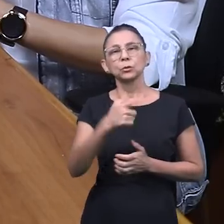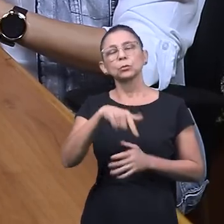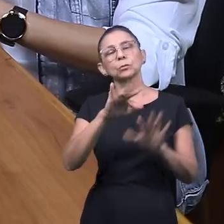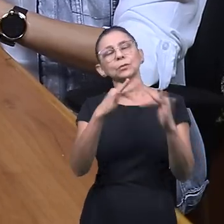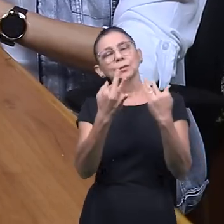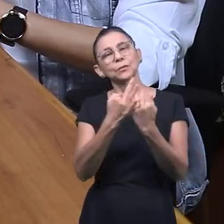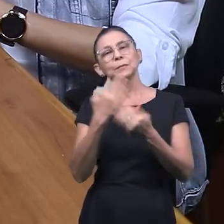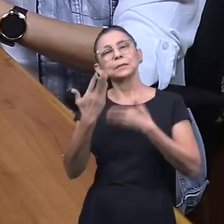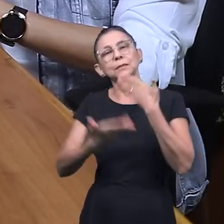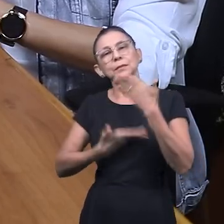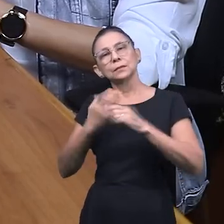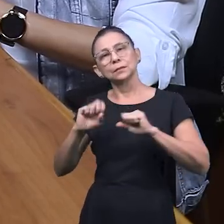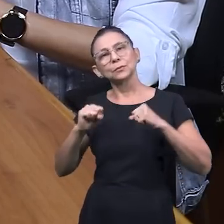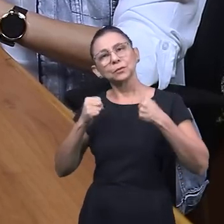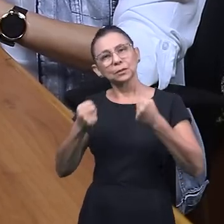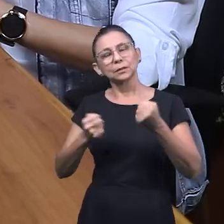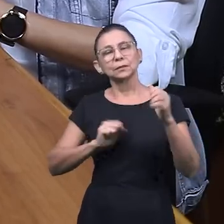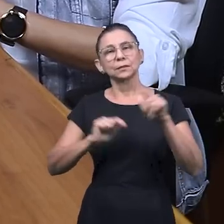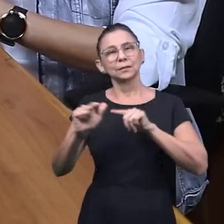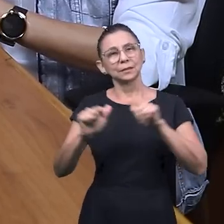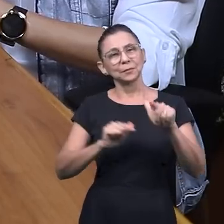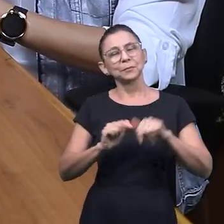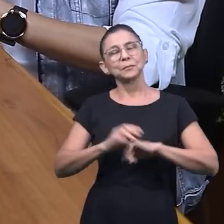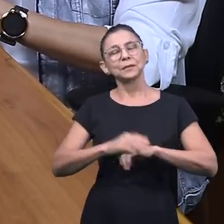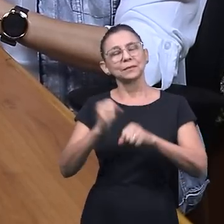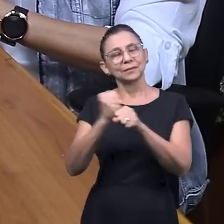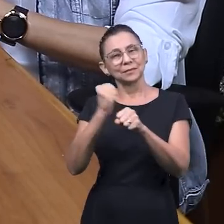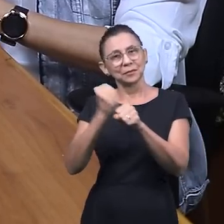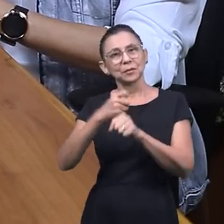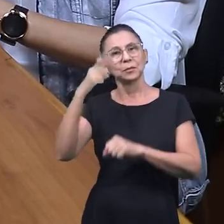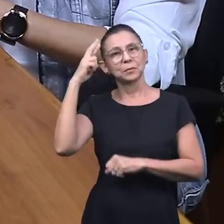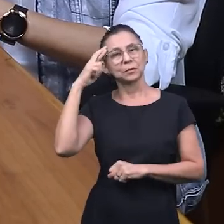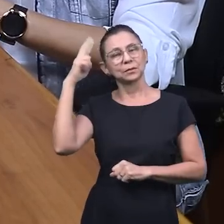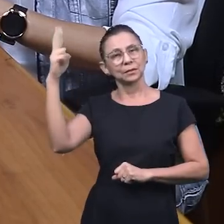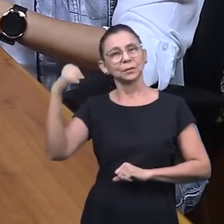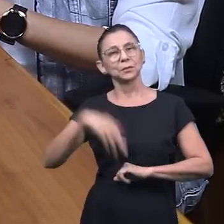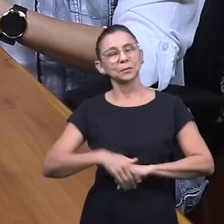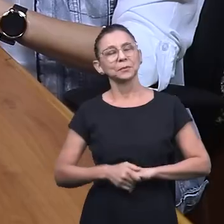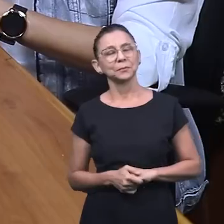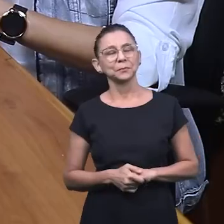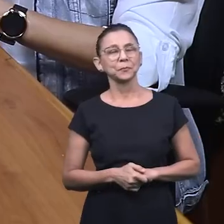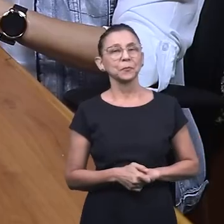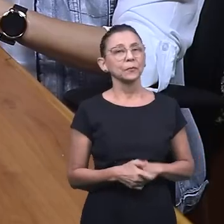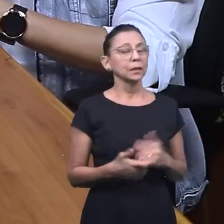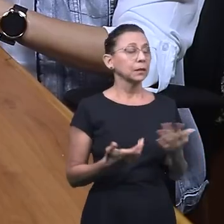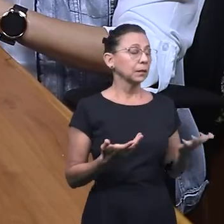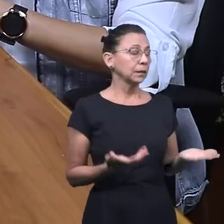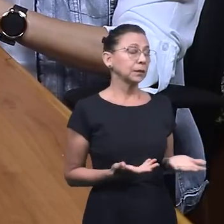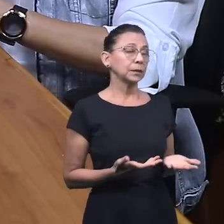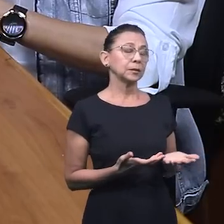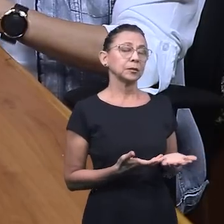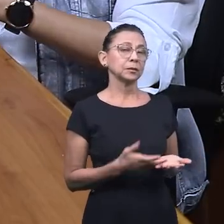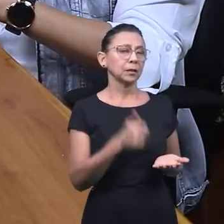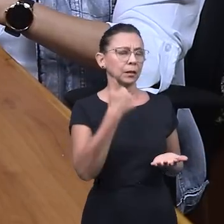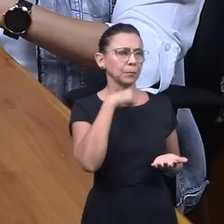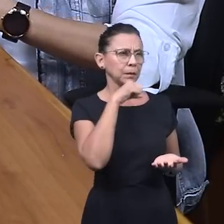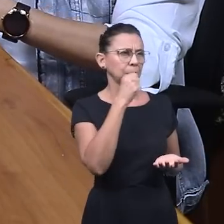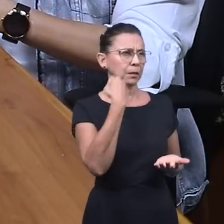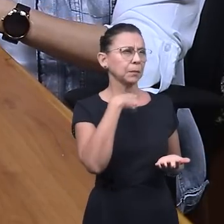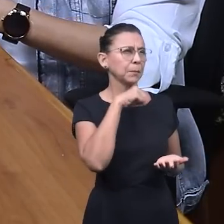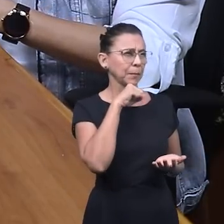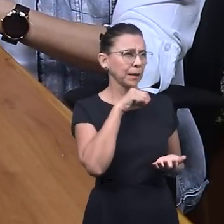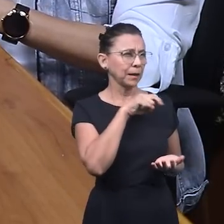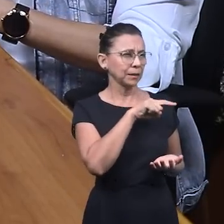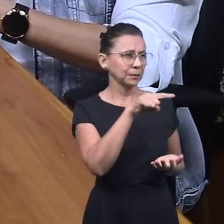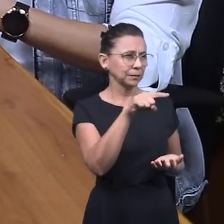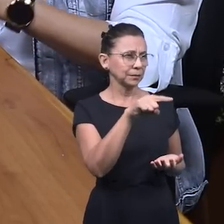Família toda se dedicando ao trabalho voluntário, na obra, na presença do Senhor. Os seus pais,